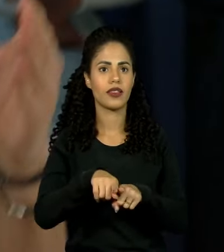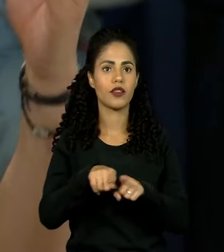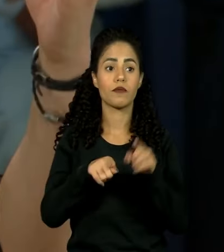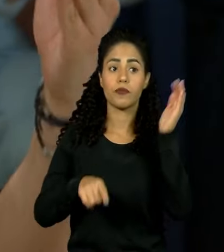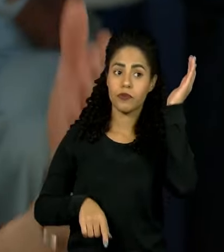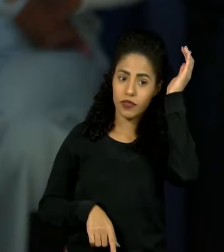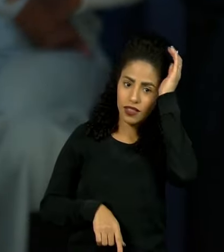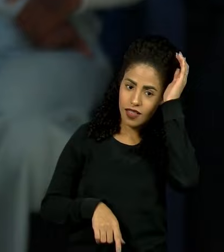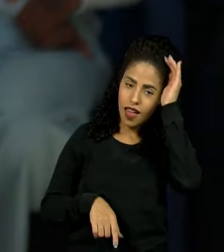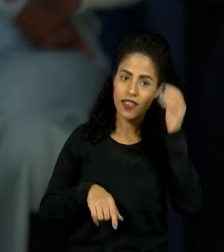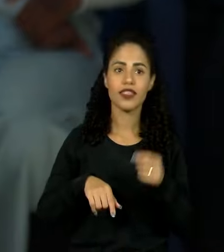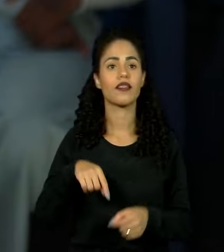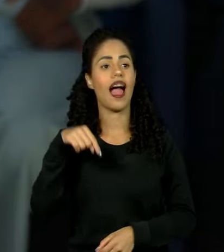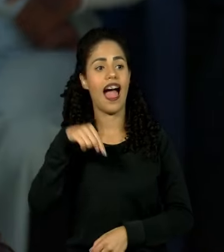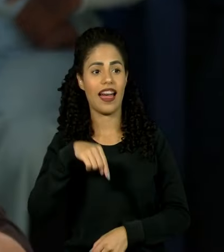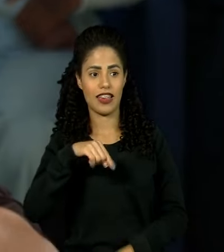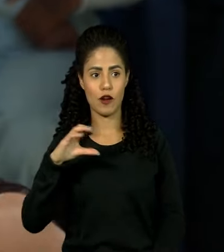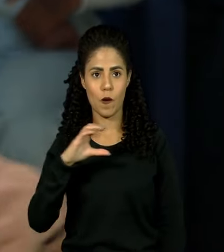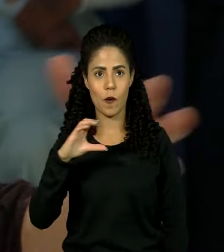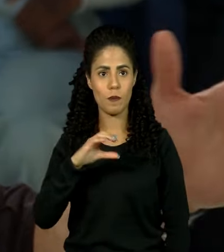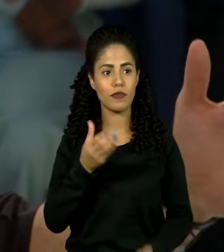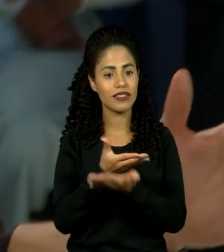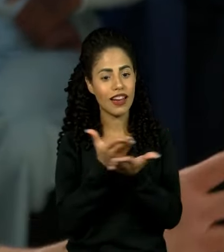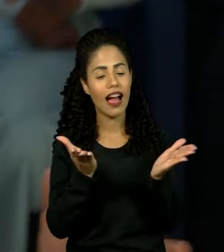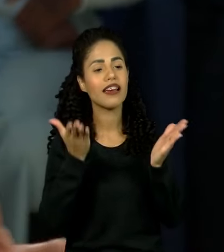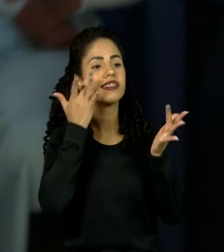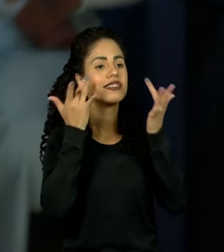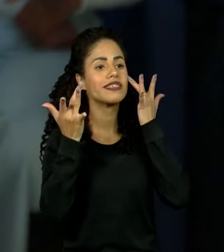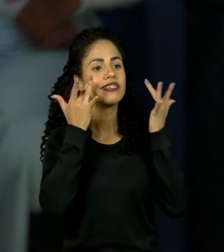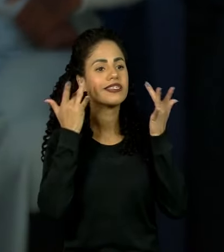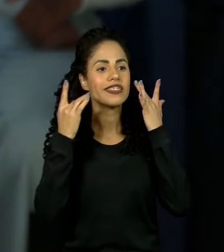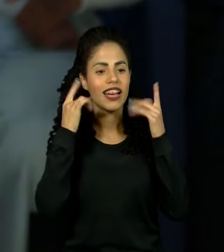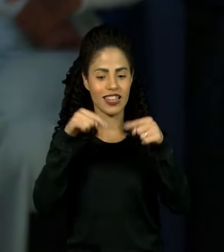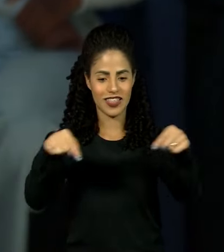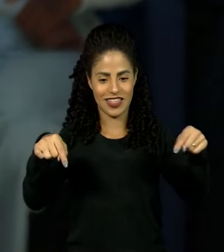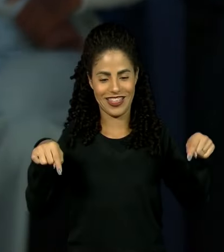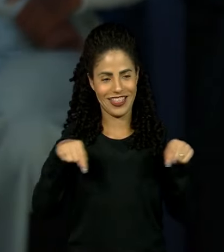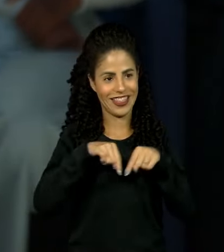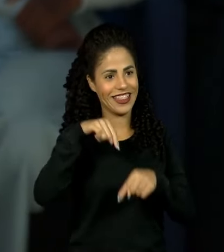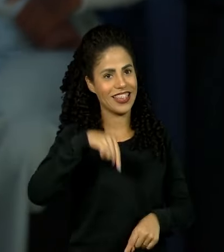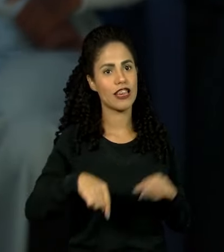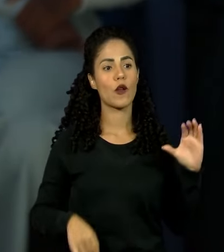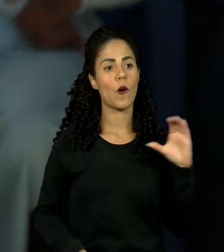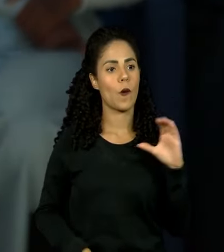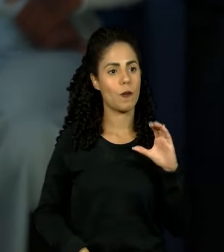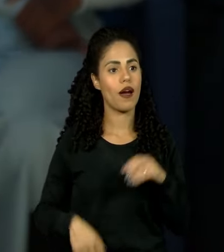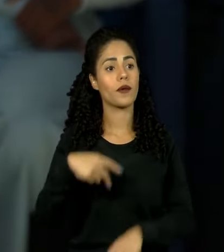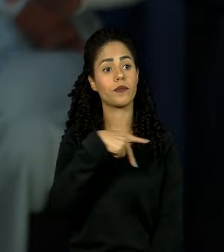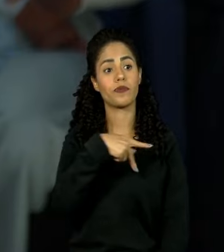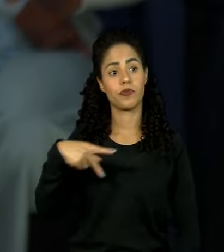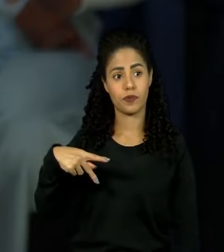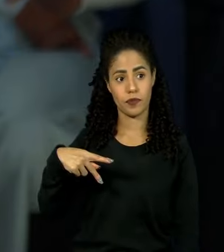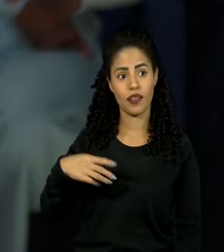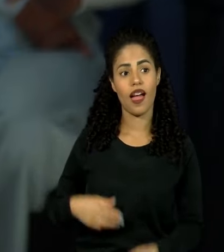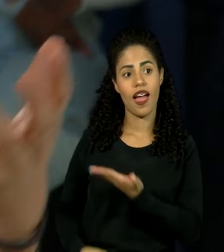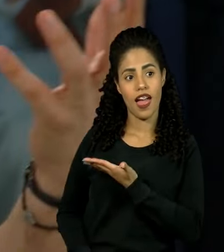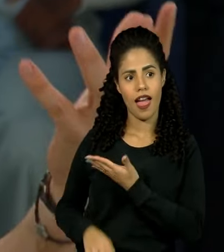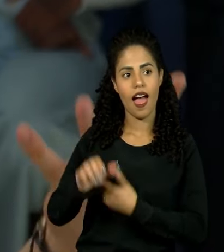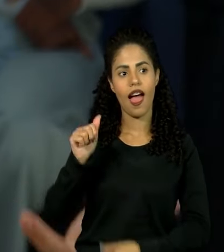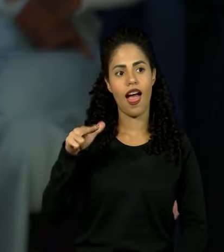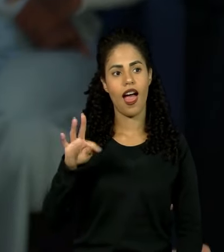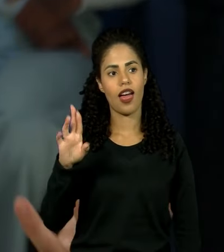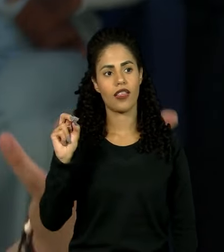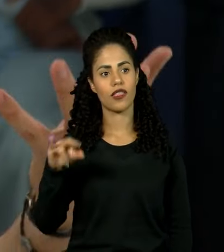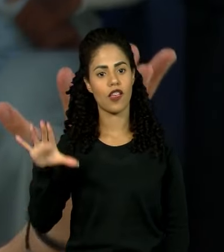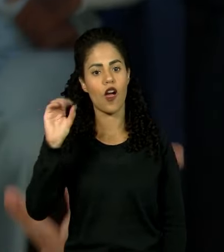aqui nessa conversa no Sesc nesse teatro lindo aqui no ses Copacabana Queiroz como presidente da Fé comércio tem essa responsabilidade por